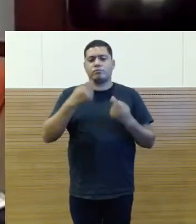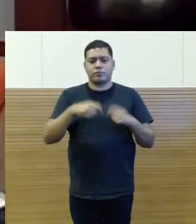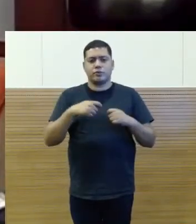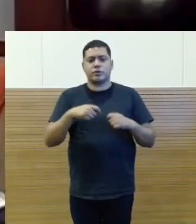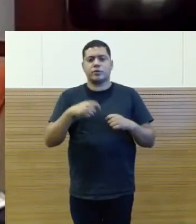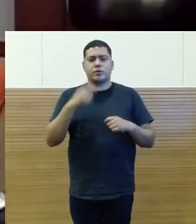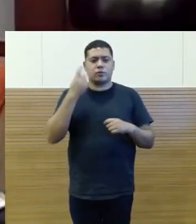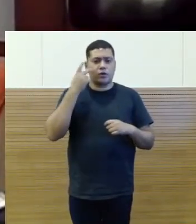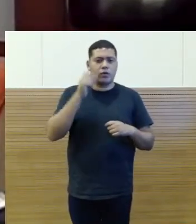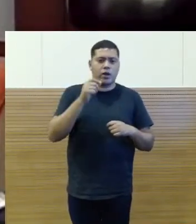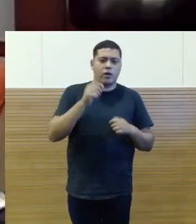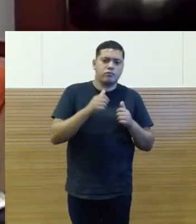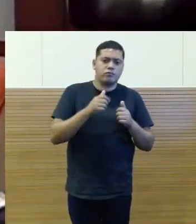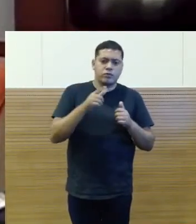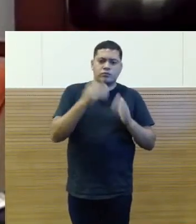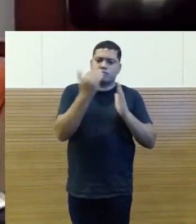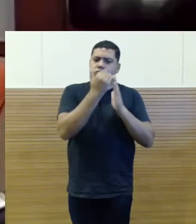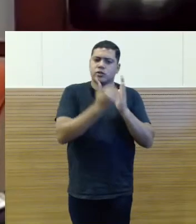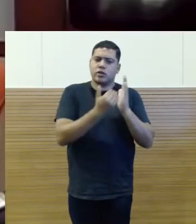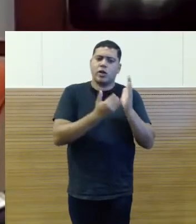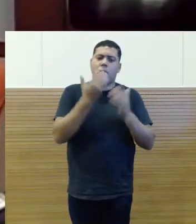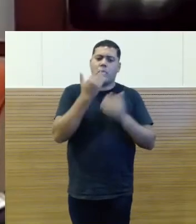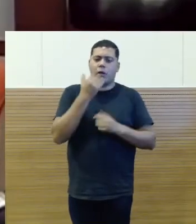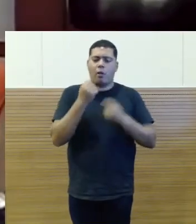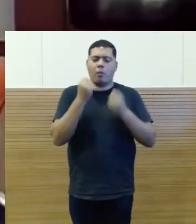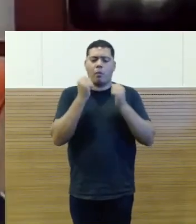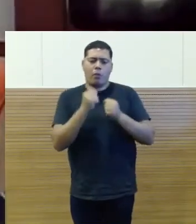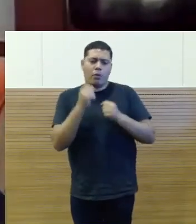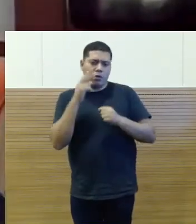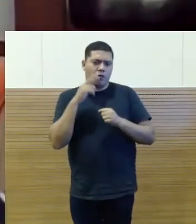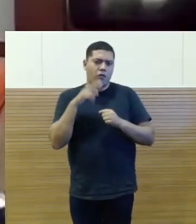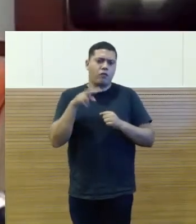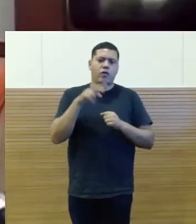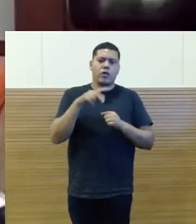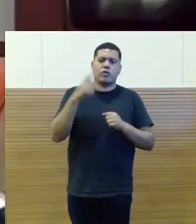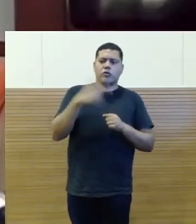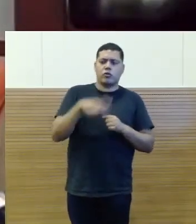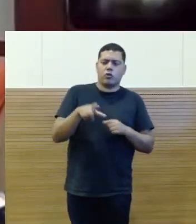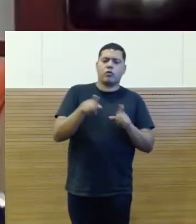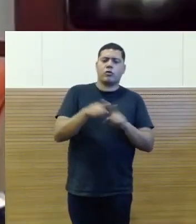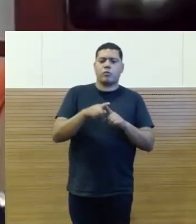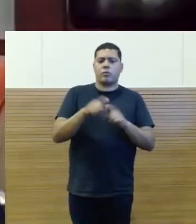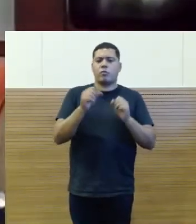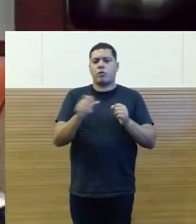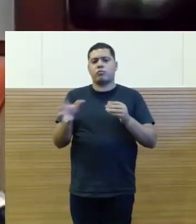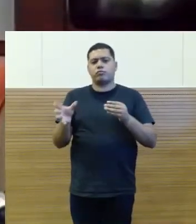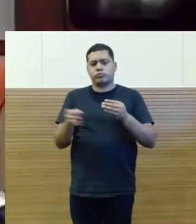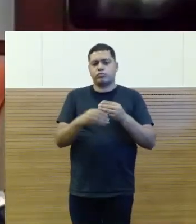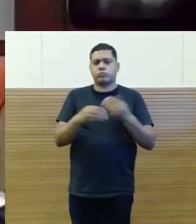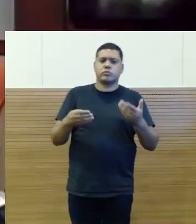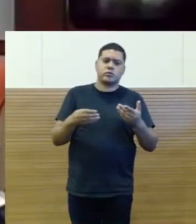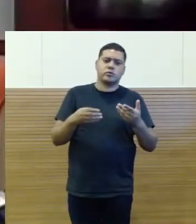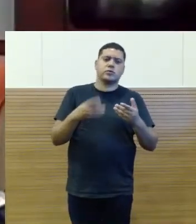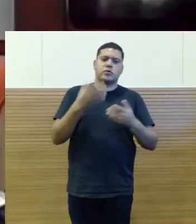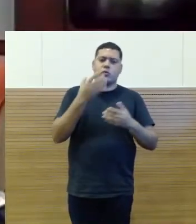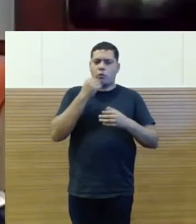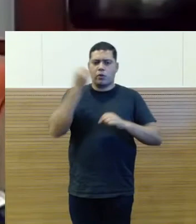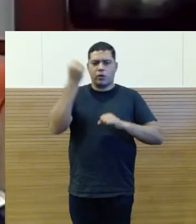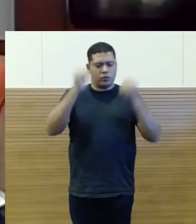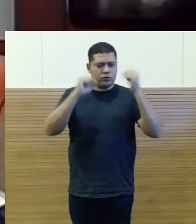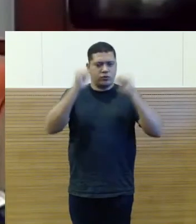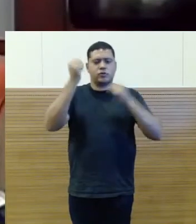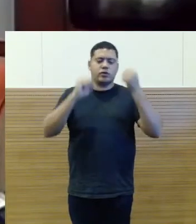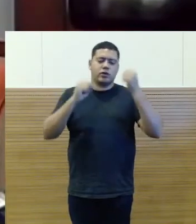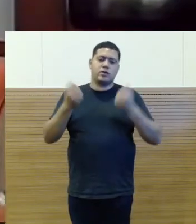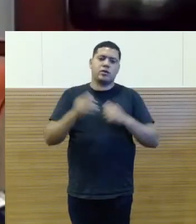para que os guias alimentares possam ser revistos e possa se incorporar essa dimensão do processamento de alimentos nos